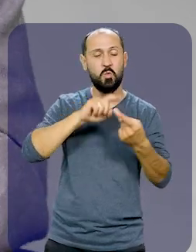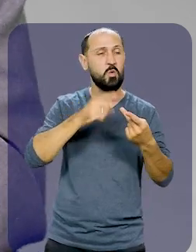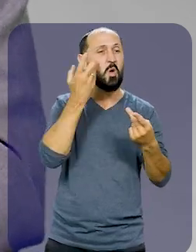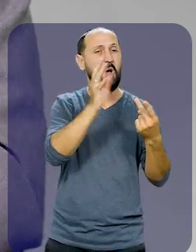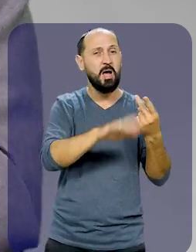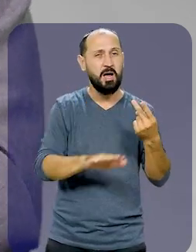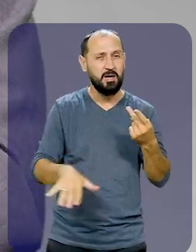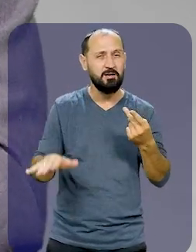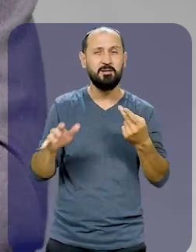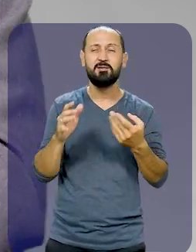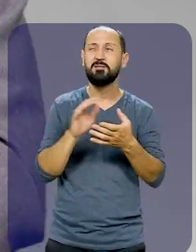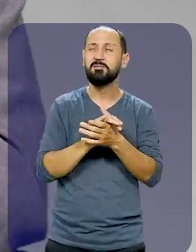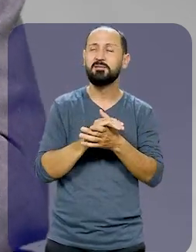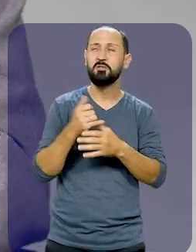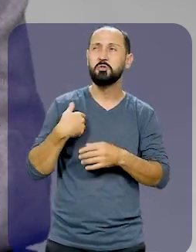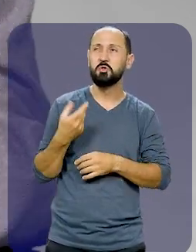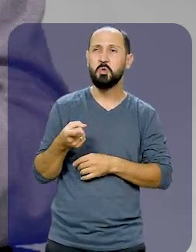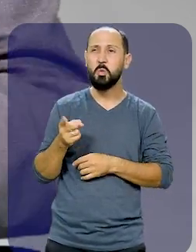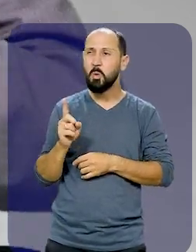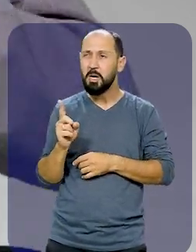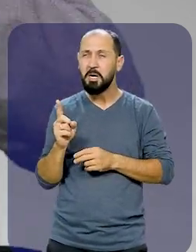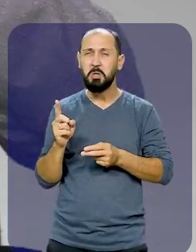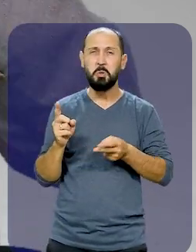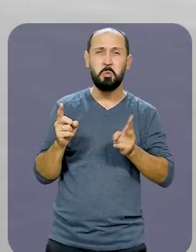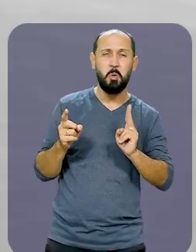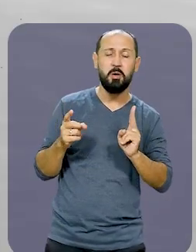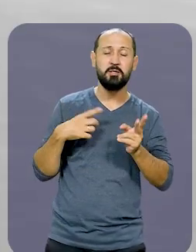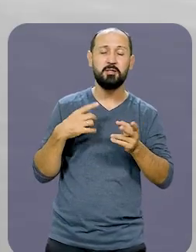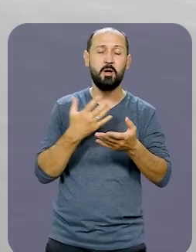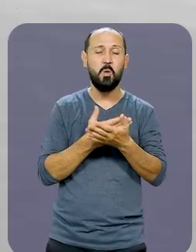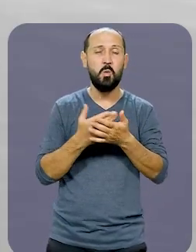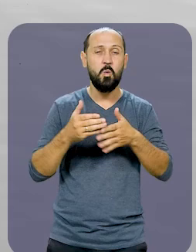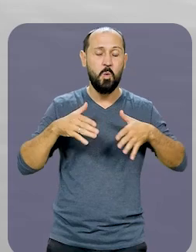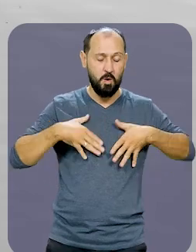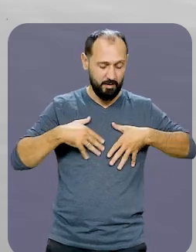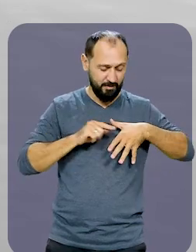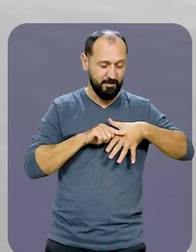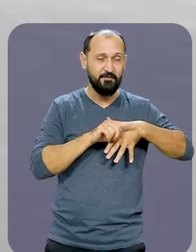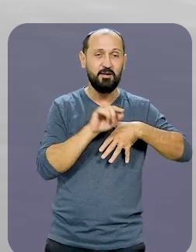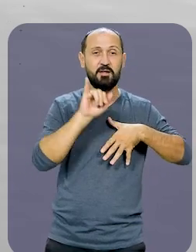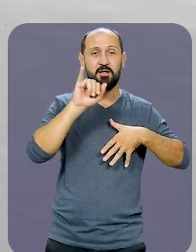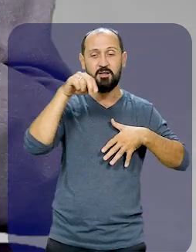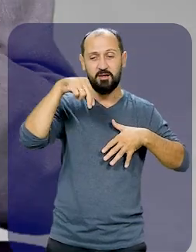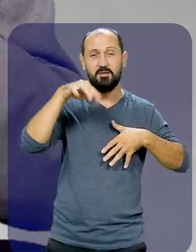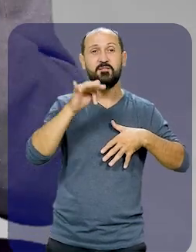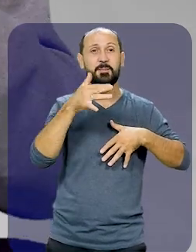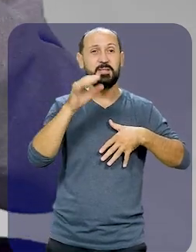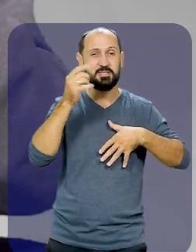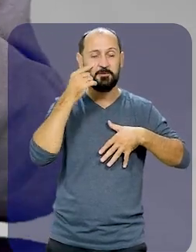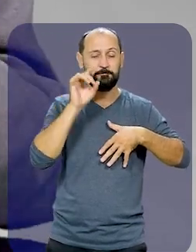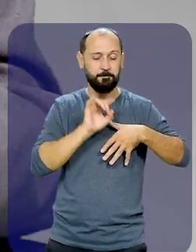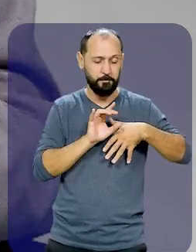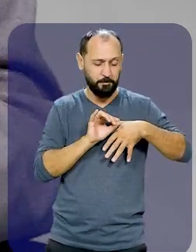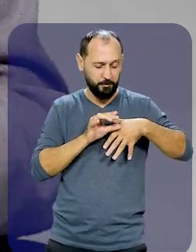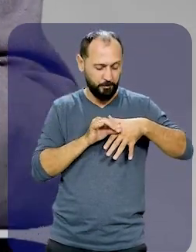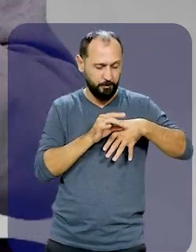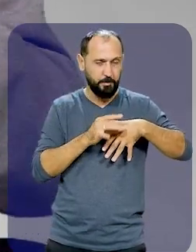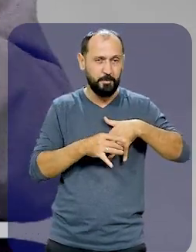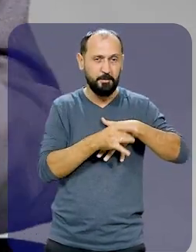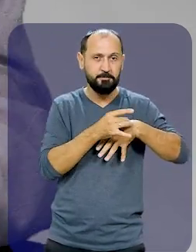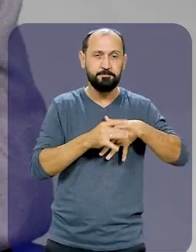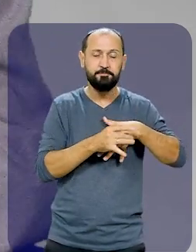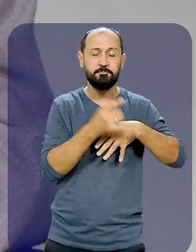principalmente as crianças até de 1 ano ou 2, que tinham uma inflamação dos brônquios, desenvolveu